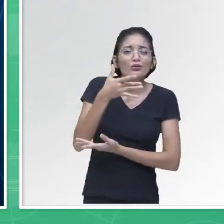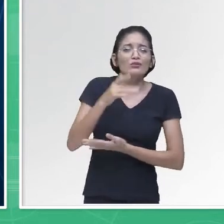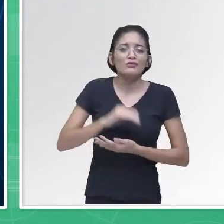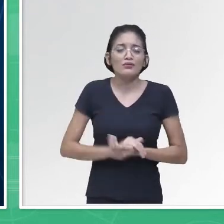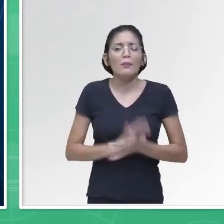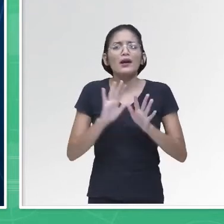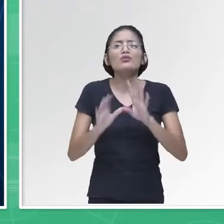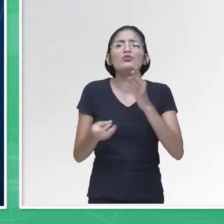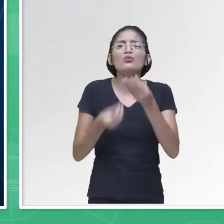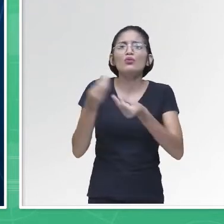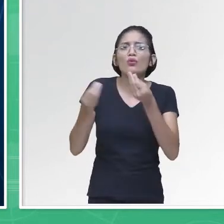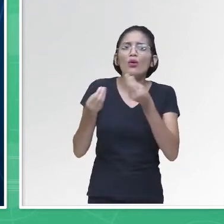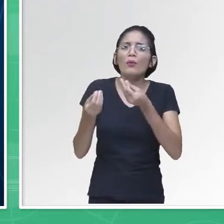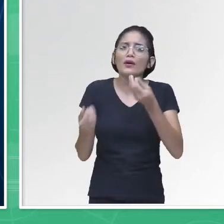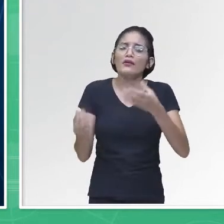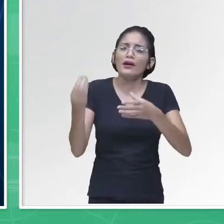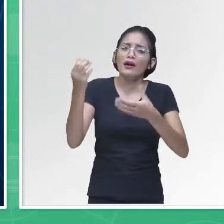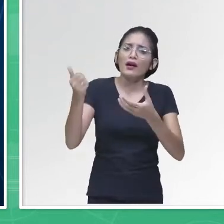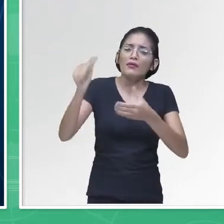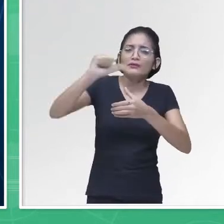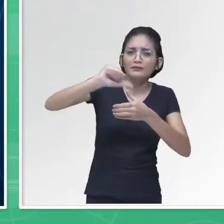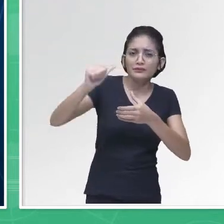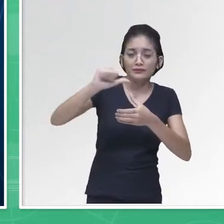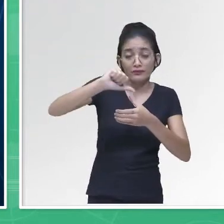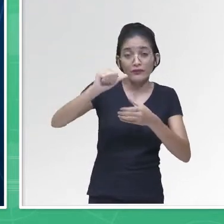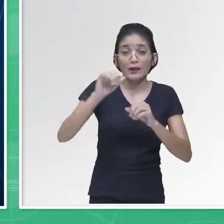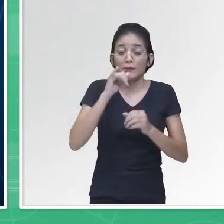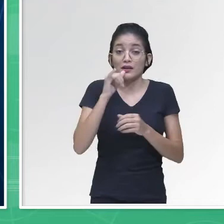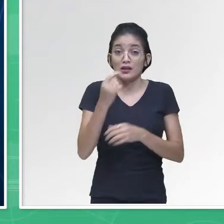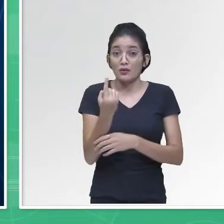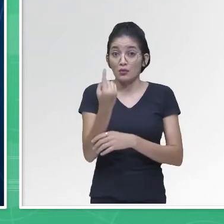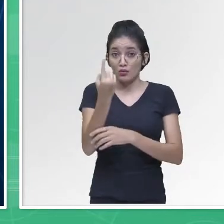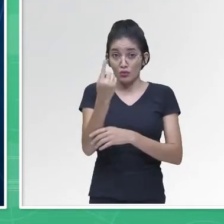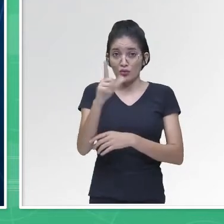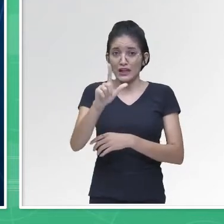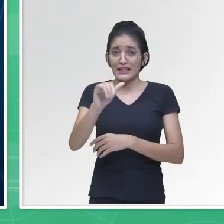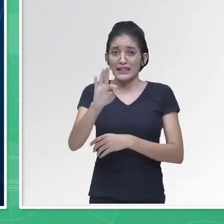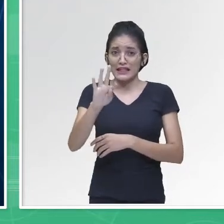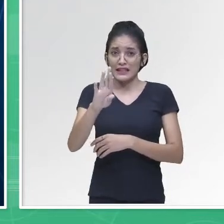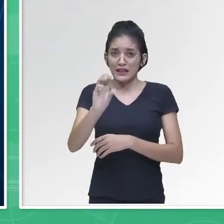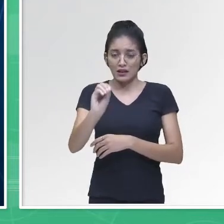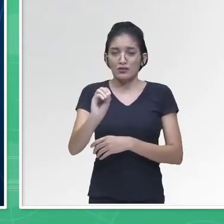gente prepara? Quando a gente quer preparar, por exemplo, um litro de